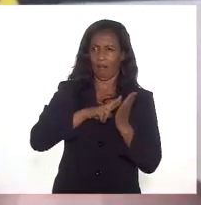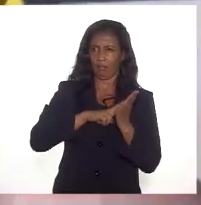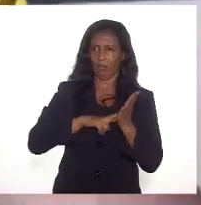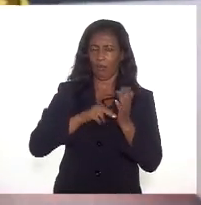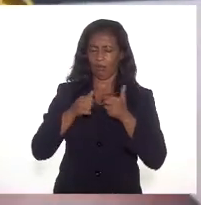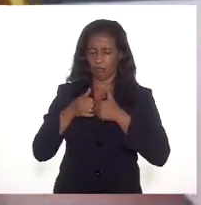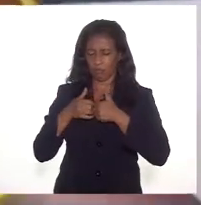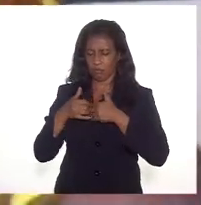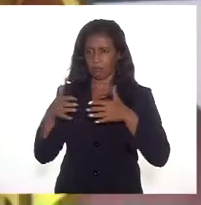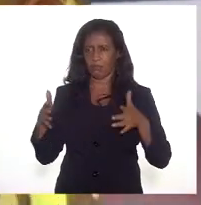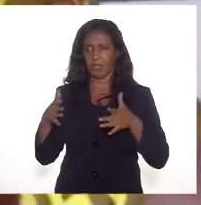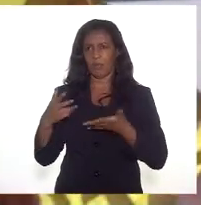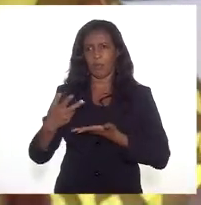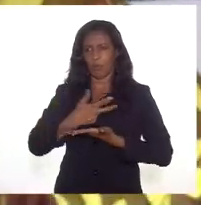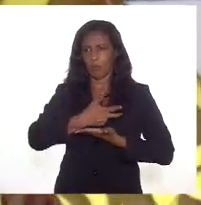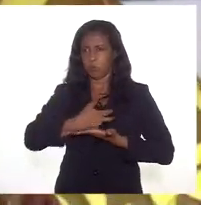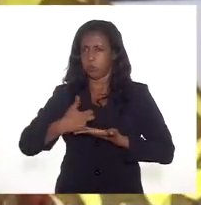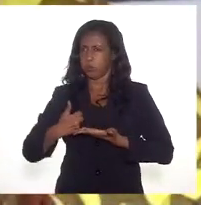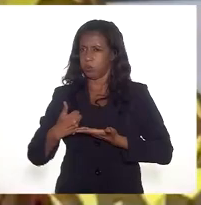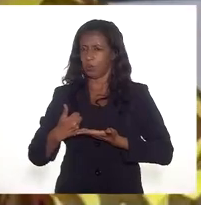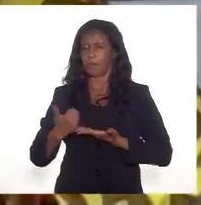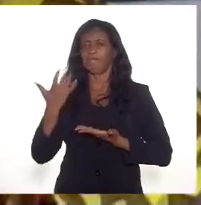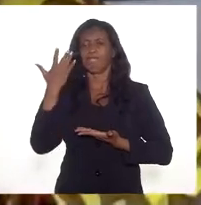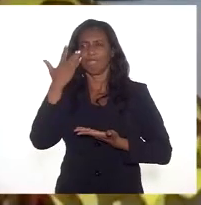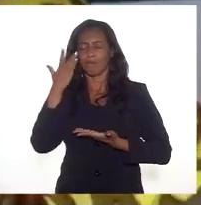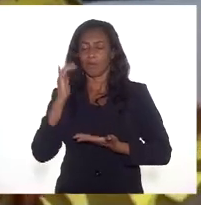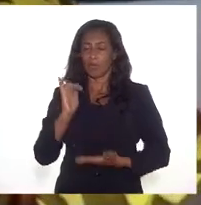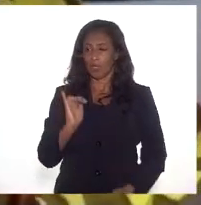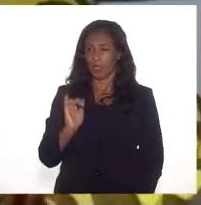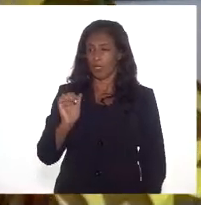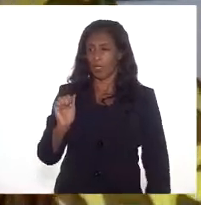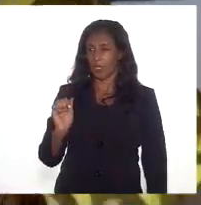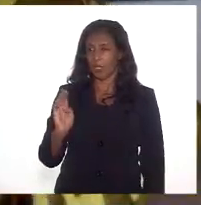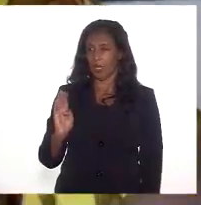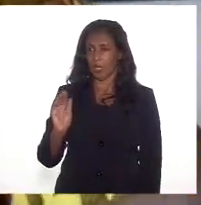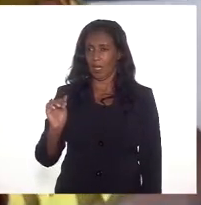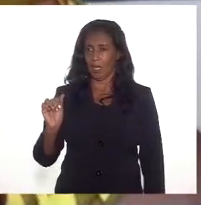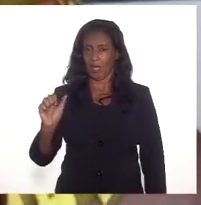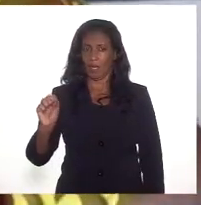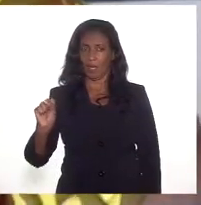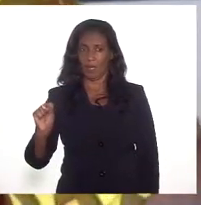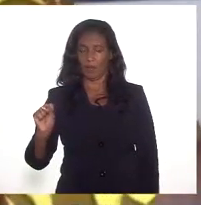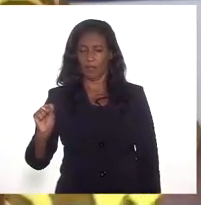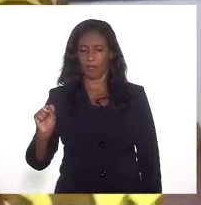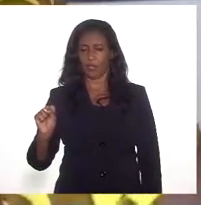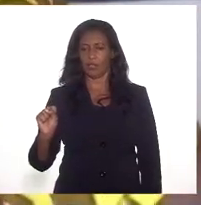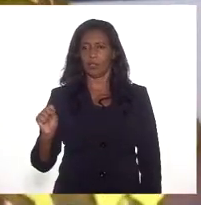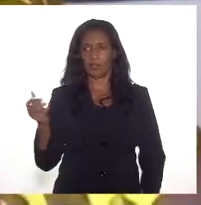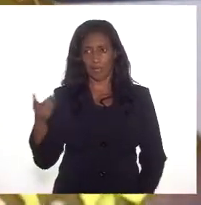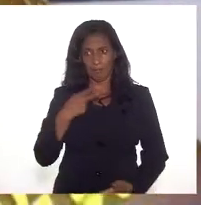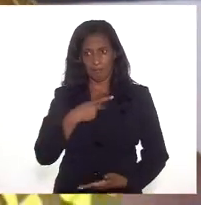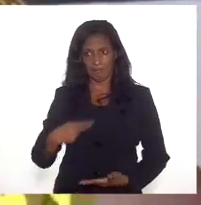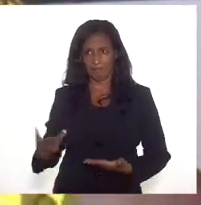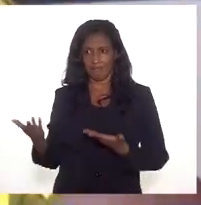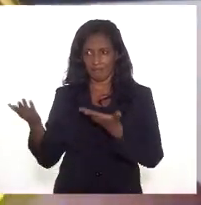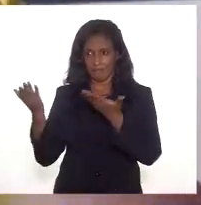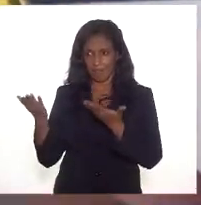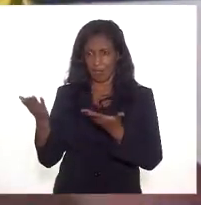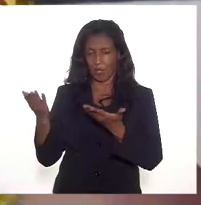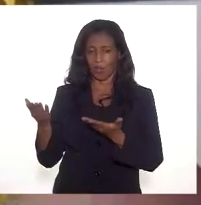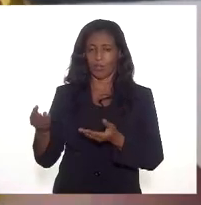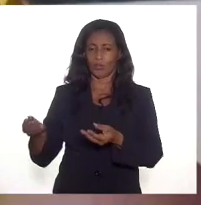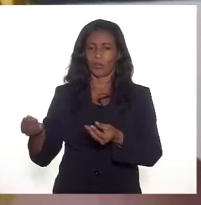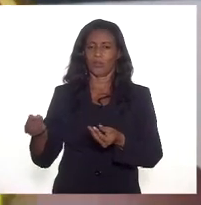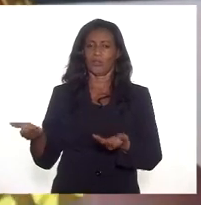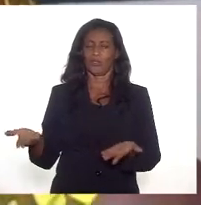para o procedimento de impeachment, eu acho que o caso Iabas, deputada Marta, que preside esse expediente, nos traz,